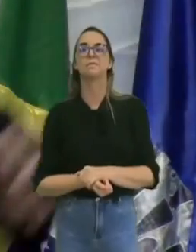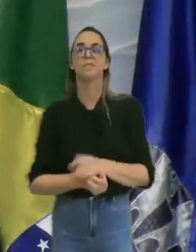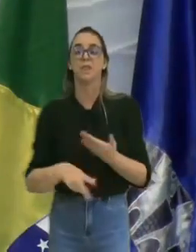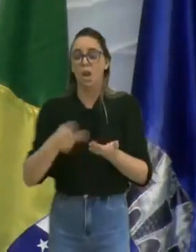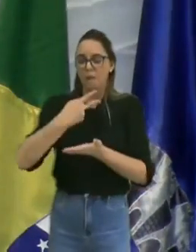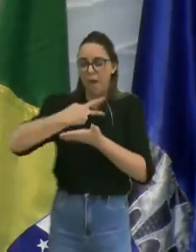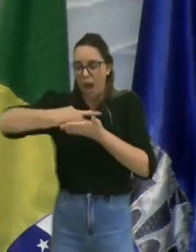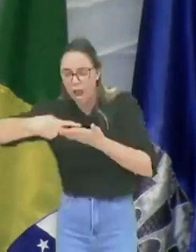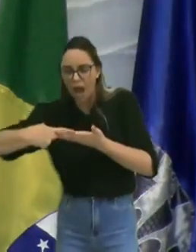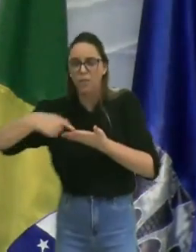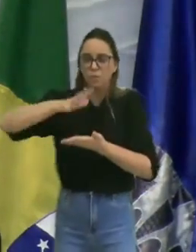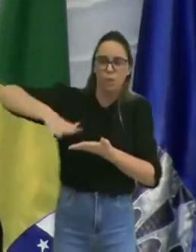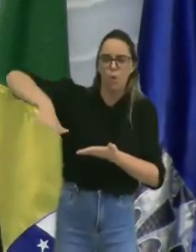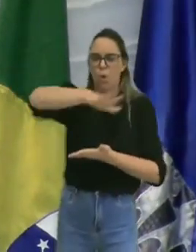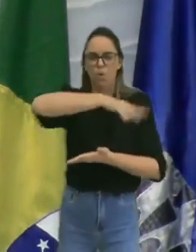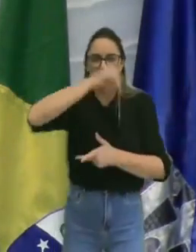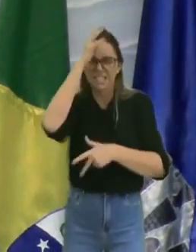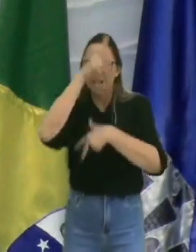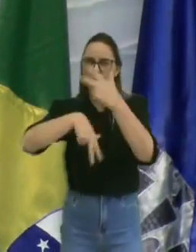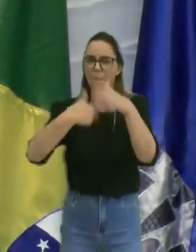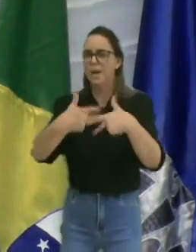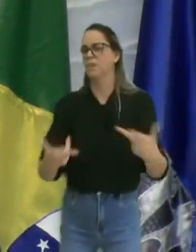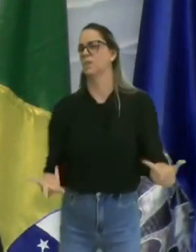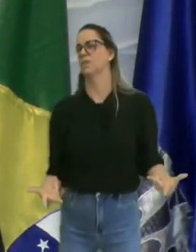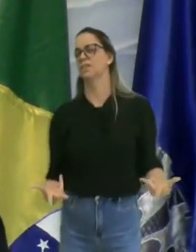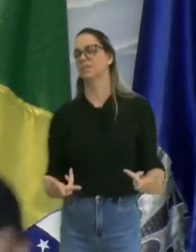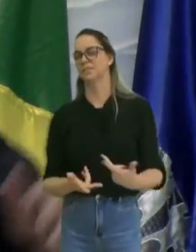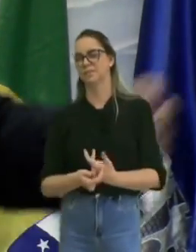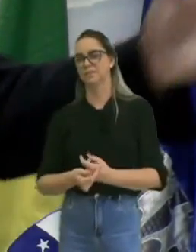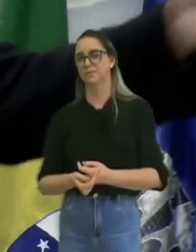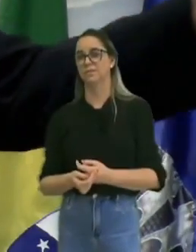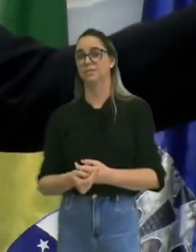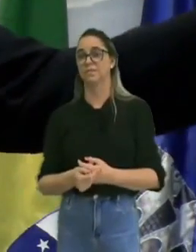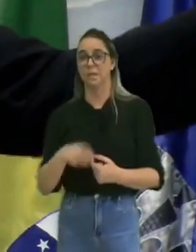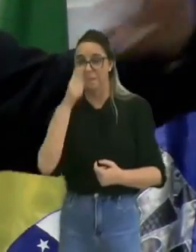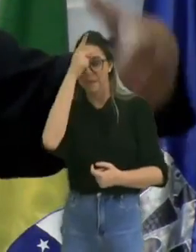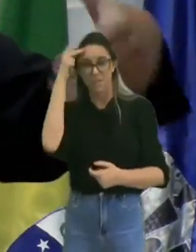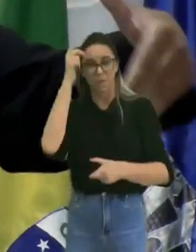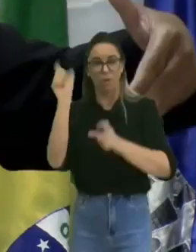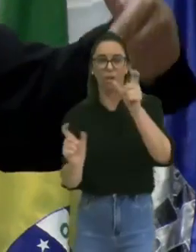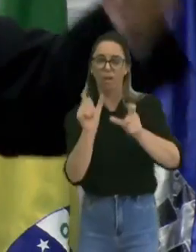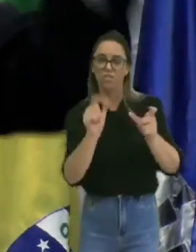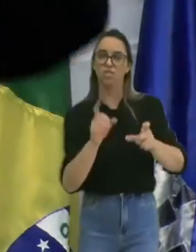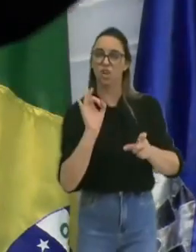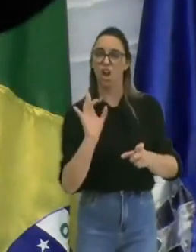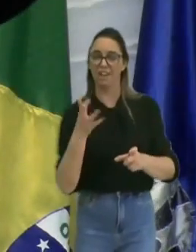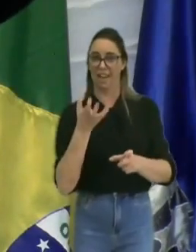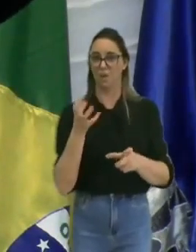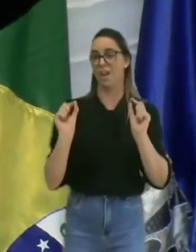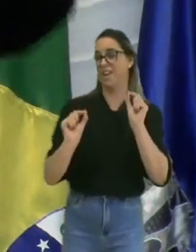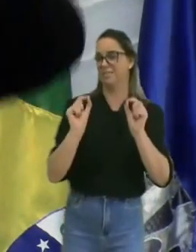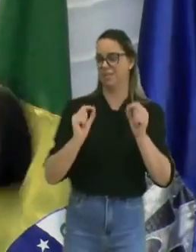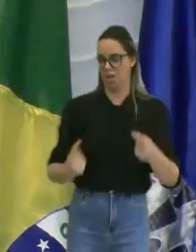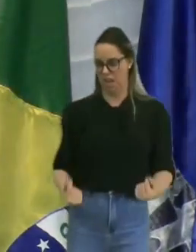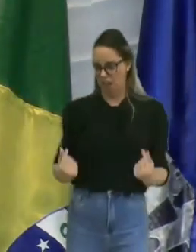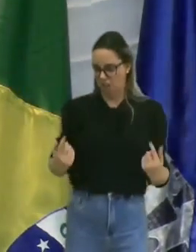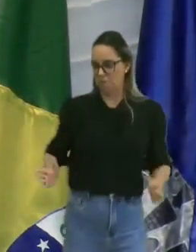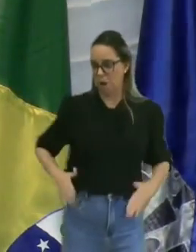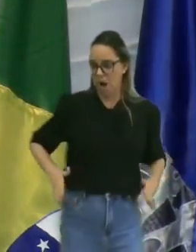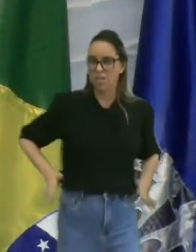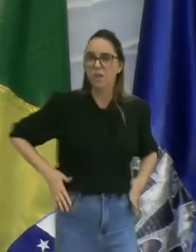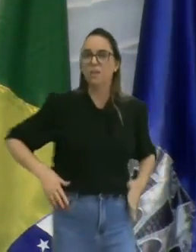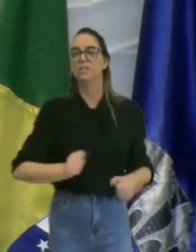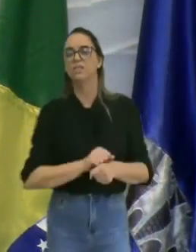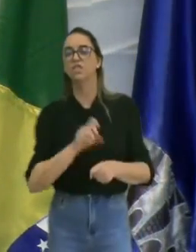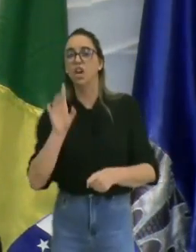Os papangu que tinha aqui em São Bento! Os cabos que só queriam saber do seu bolso, seu dinheiro, sua ganância. Não queriam saber da população